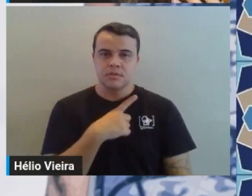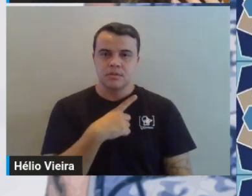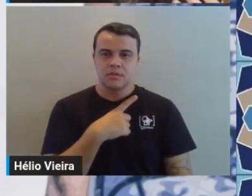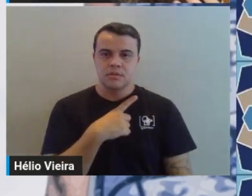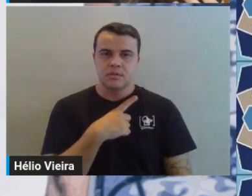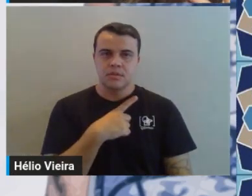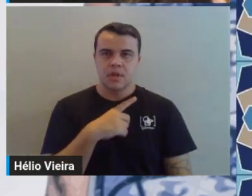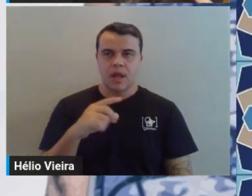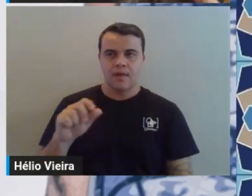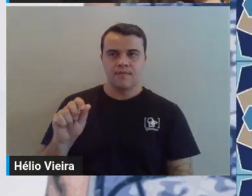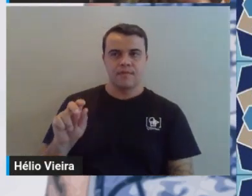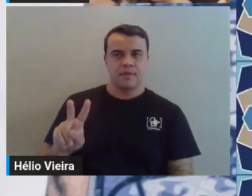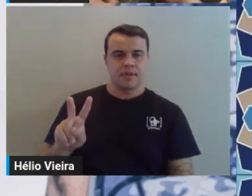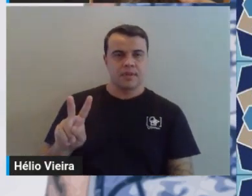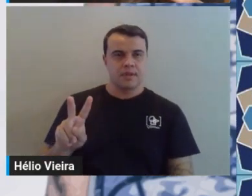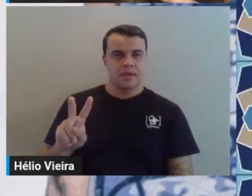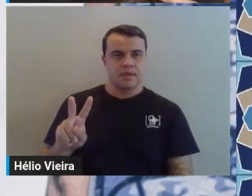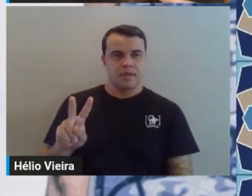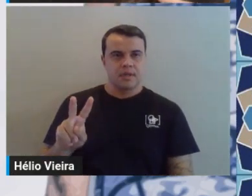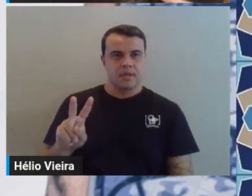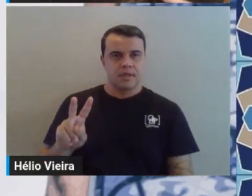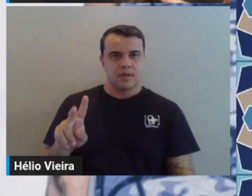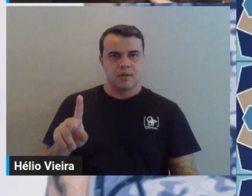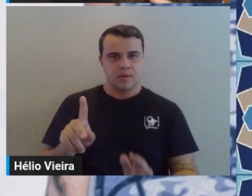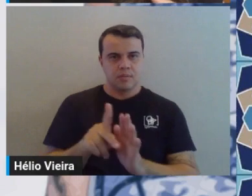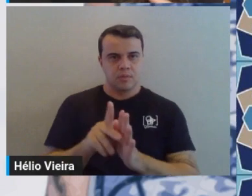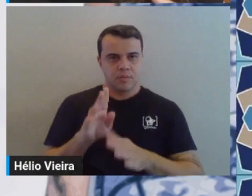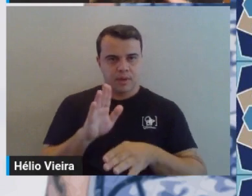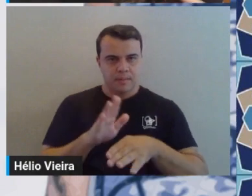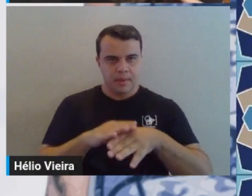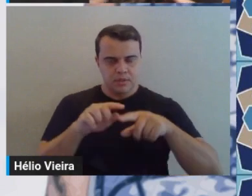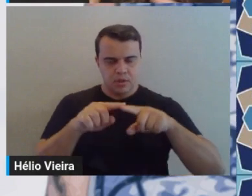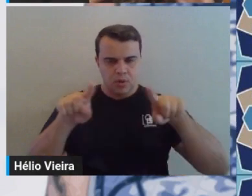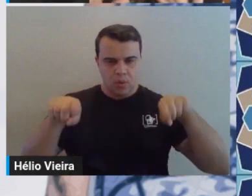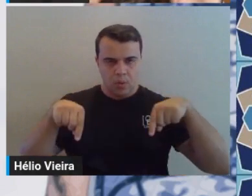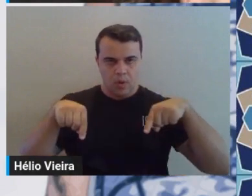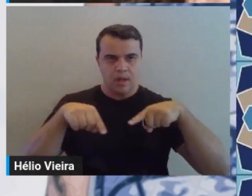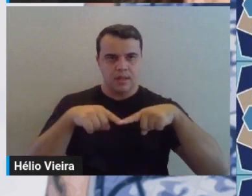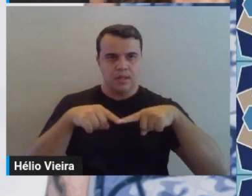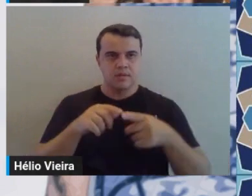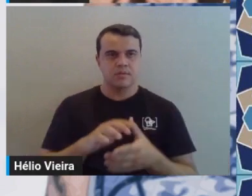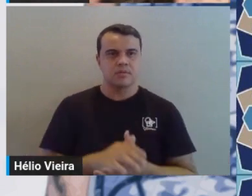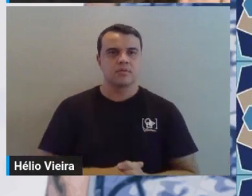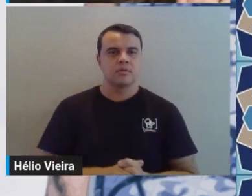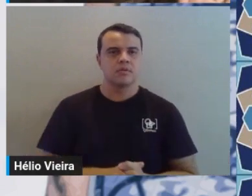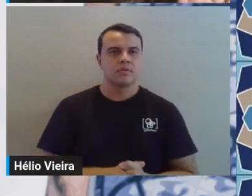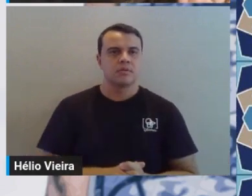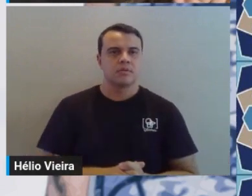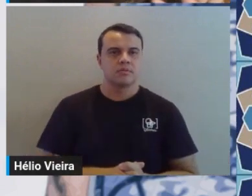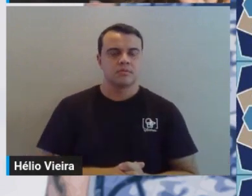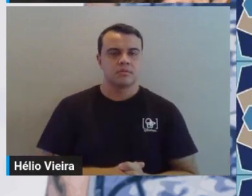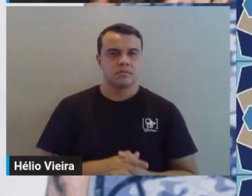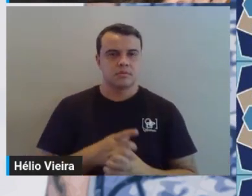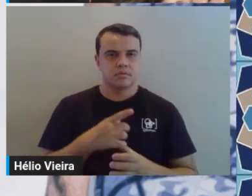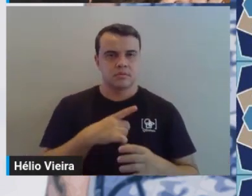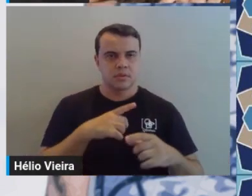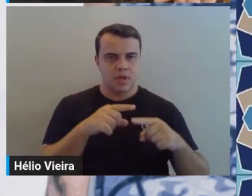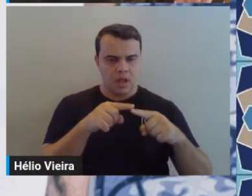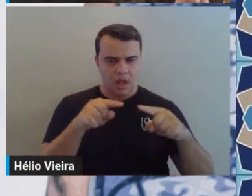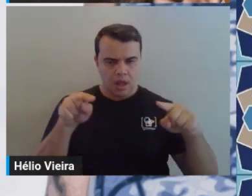da avenida, esse formato mais quadrado, mais, né, cheio de retas.